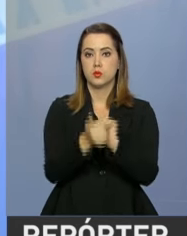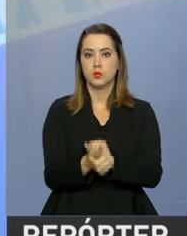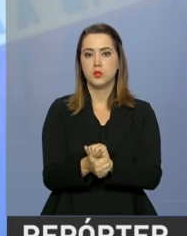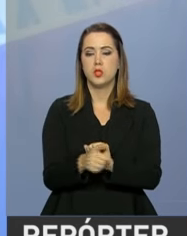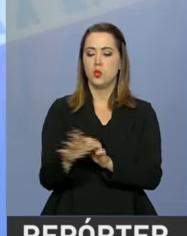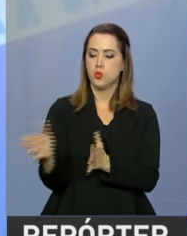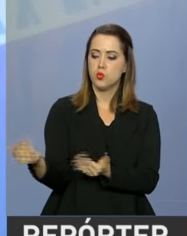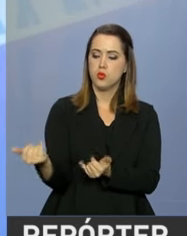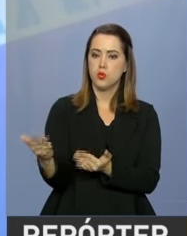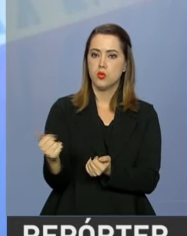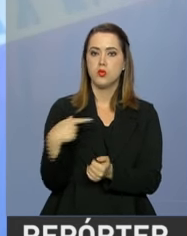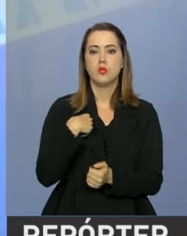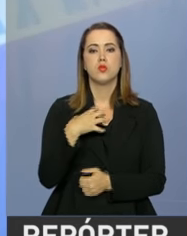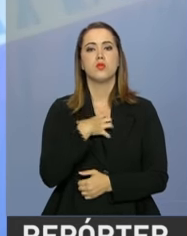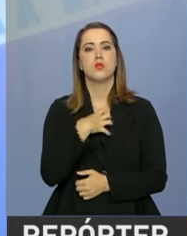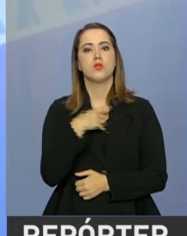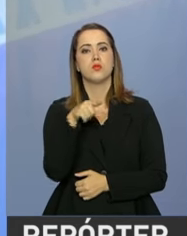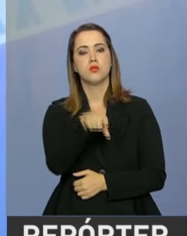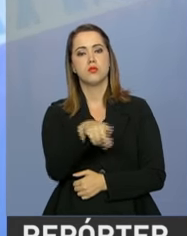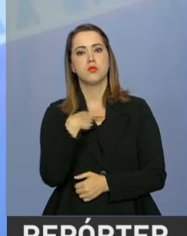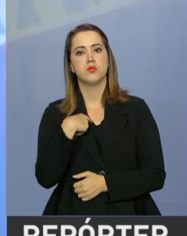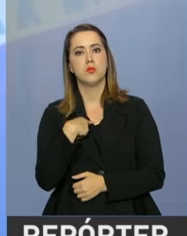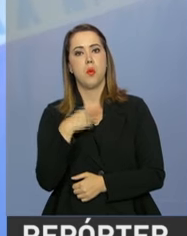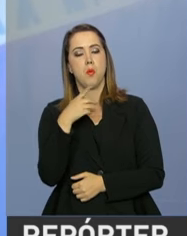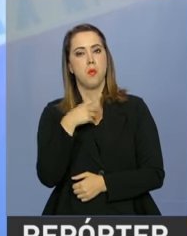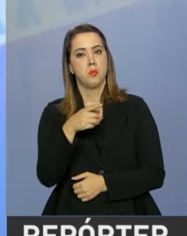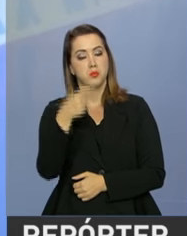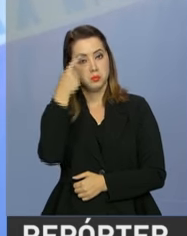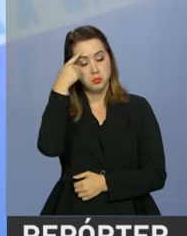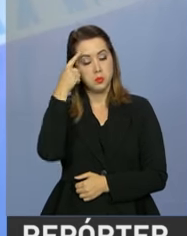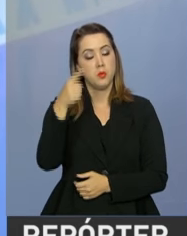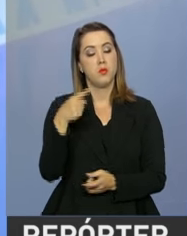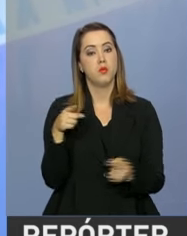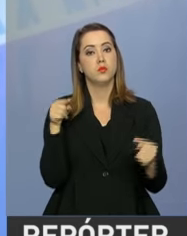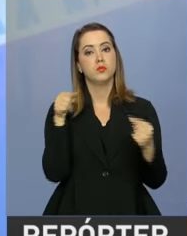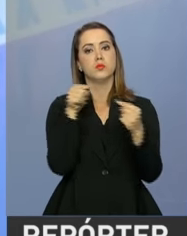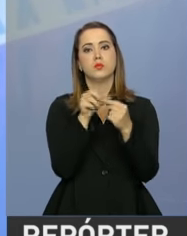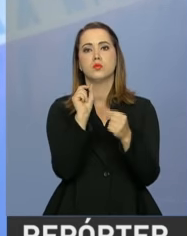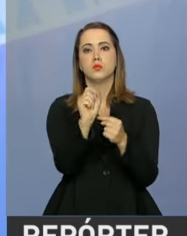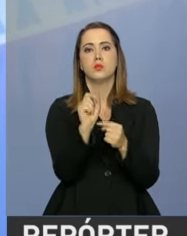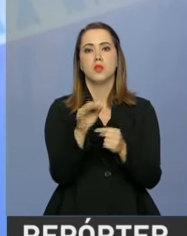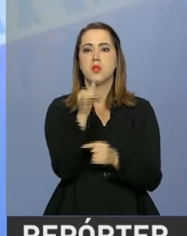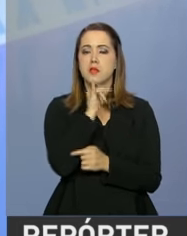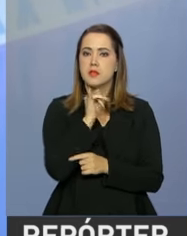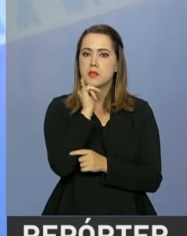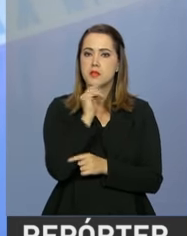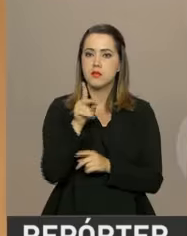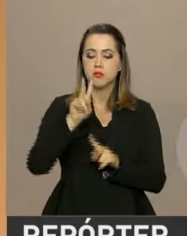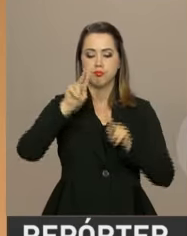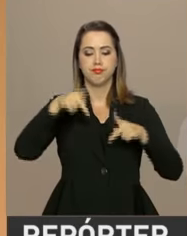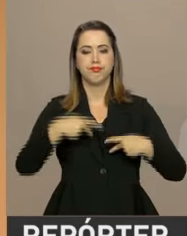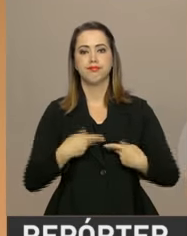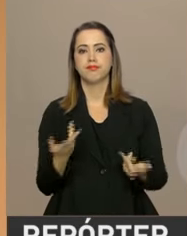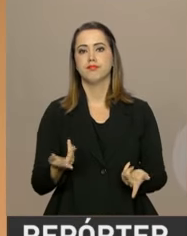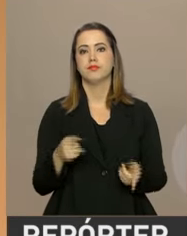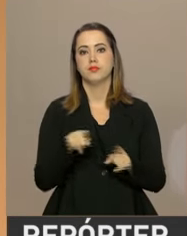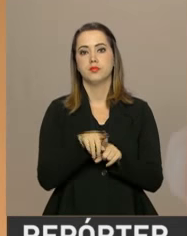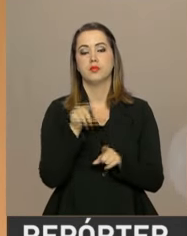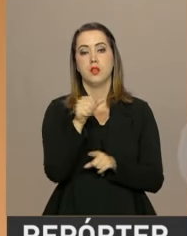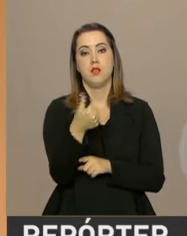jovens eh tenham nesses atletas ídolos e que façam desses ídolos exemplos para si próprios. Das